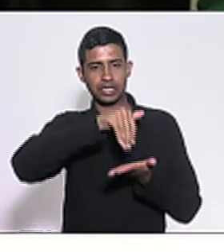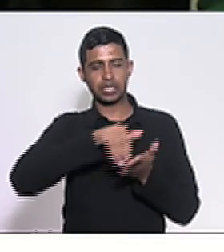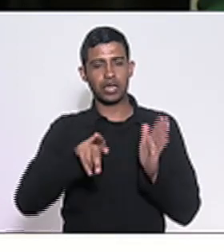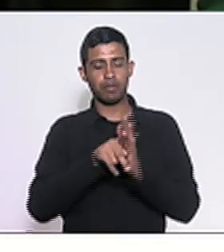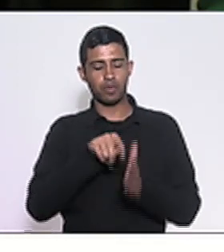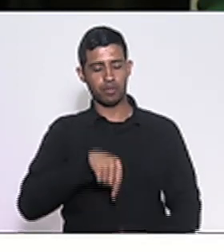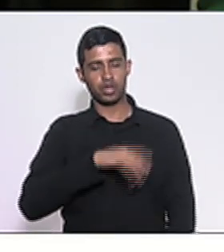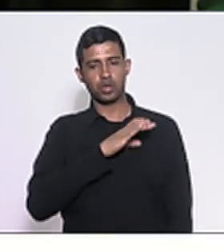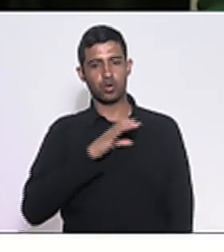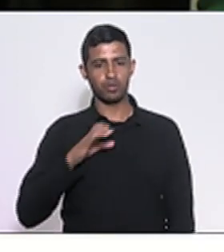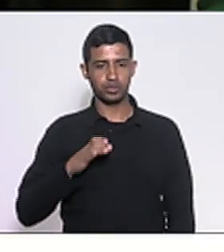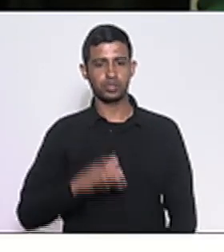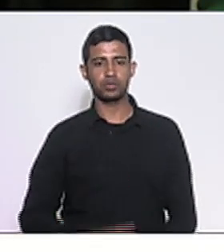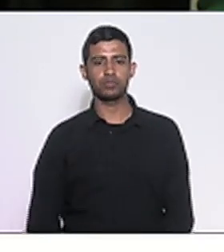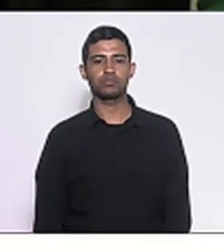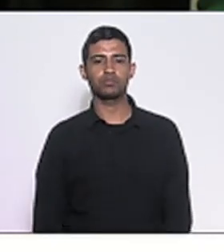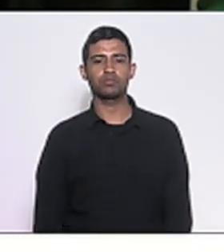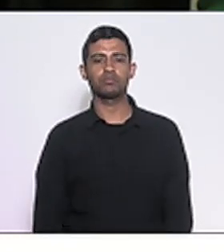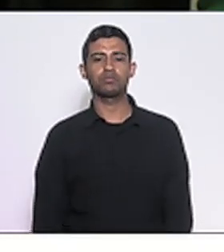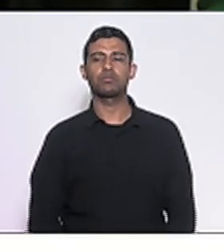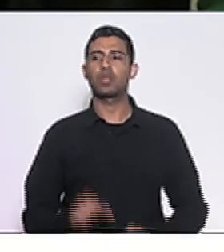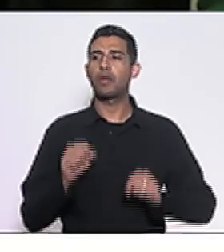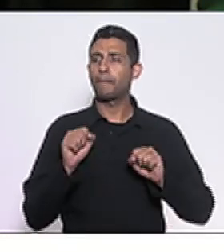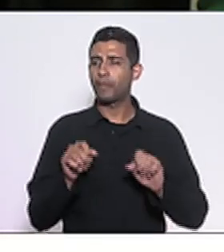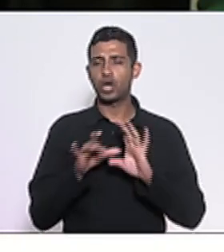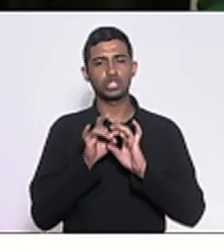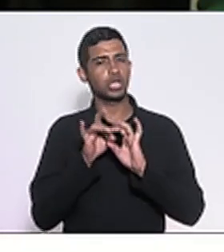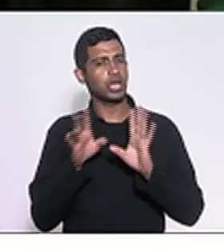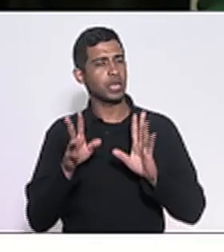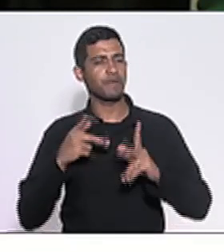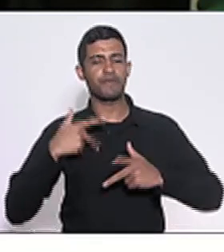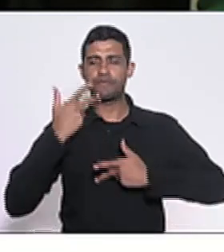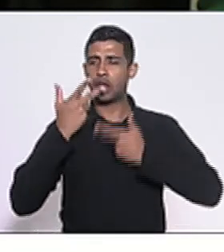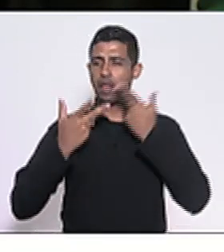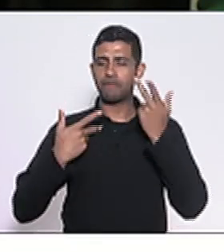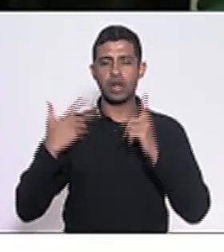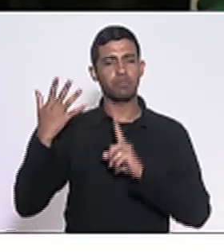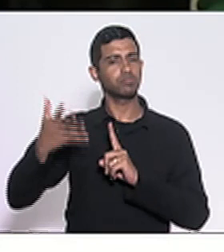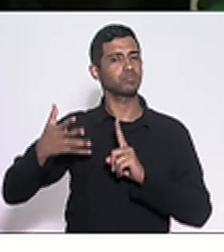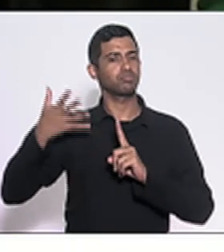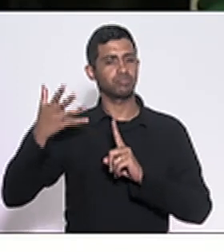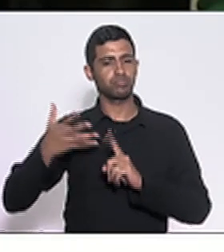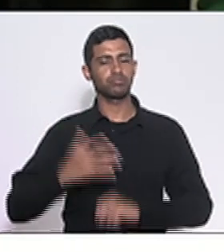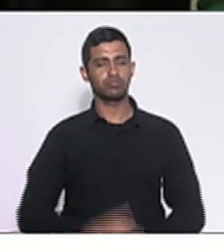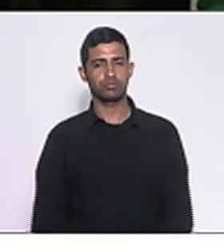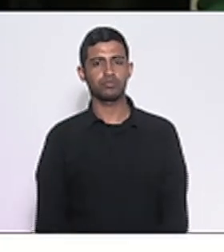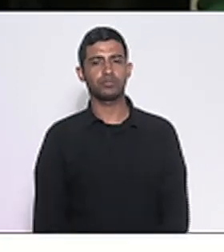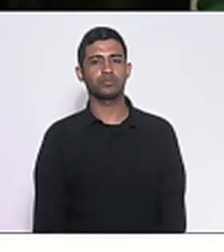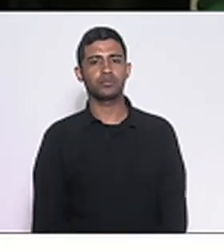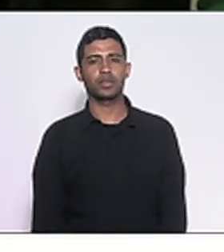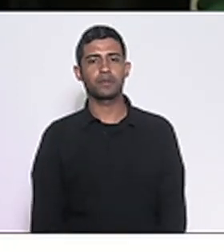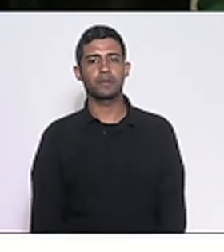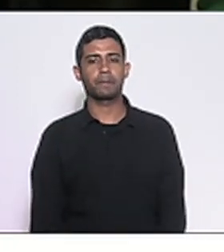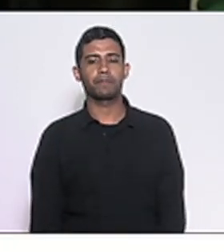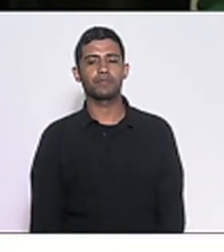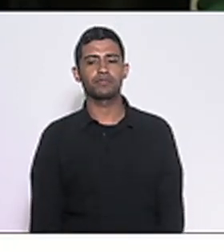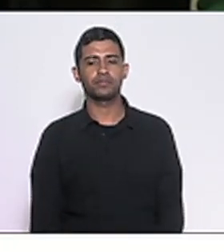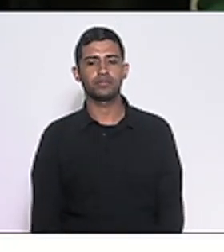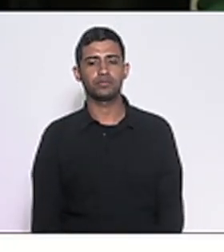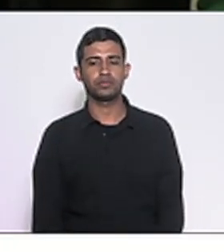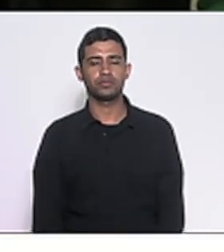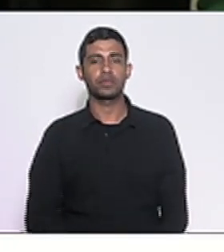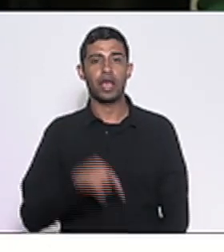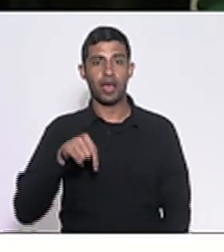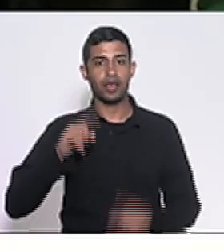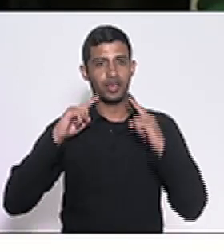outra intervenção de entidade, coletivo, enfim, qualquer representação institucional que queira se pronunciar aqui na nossa